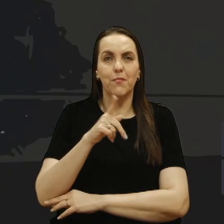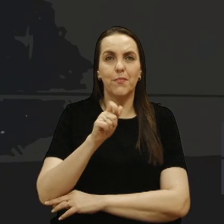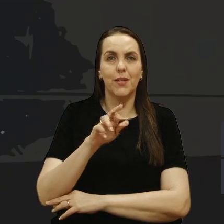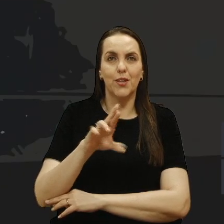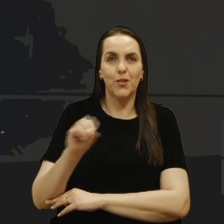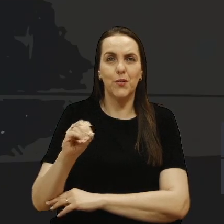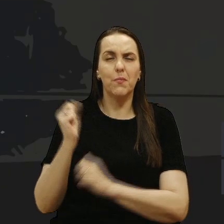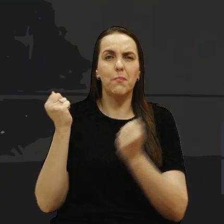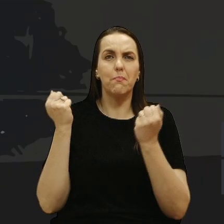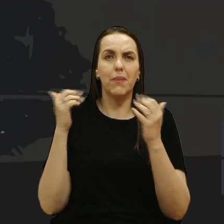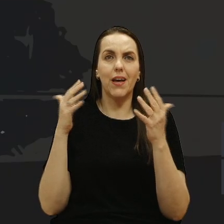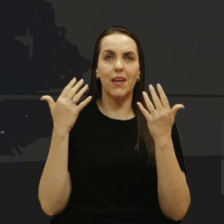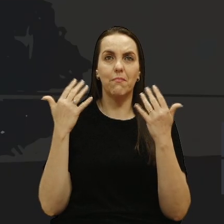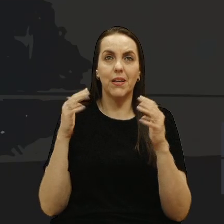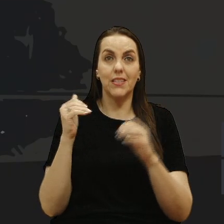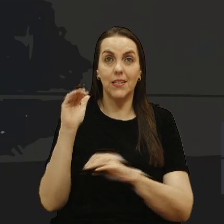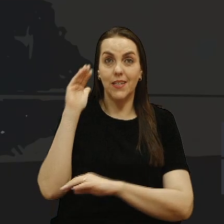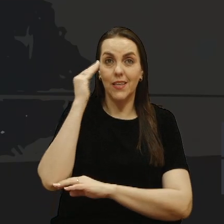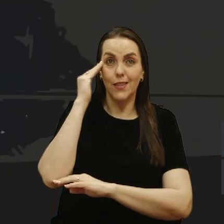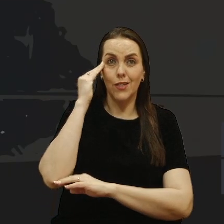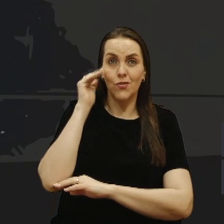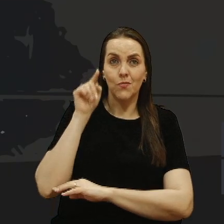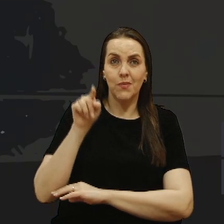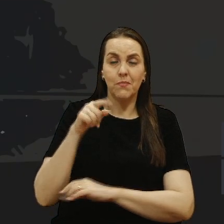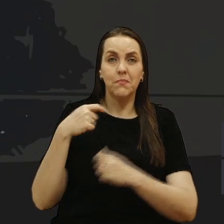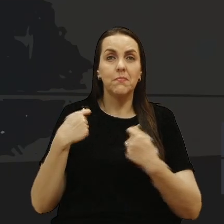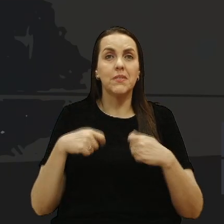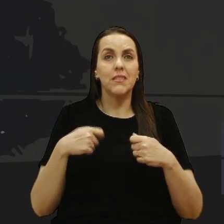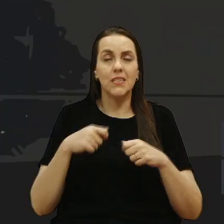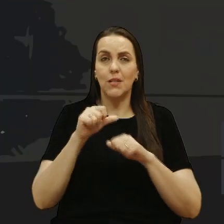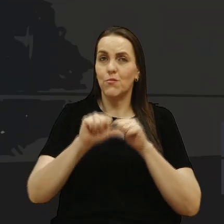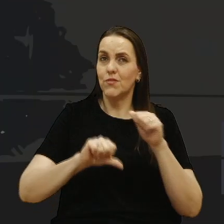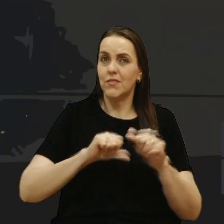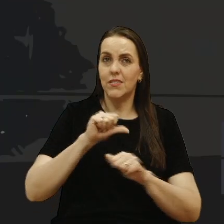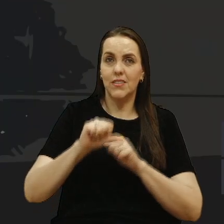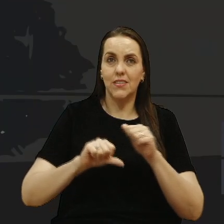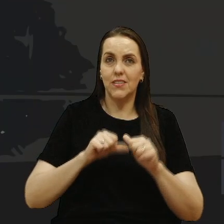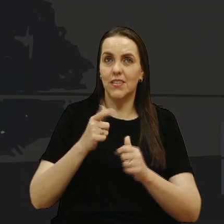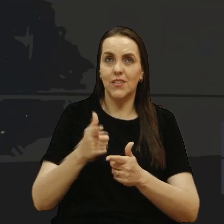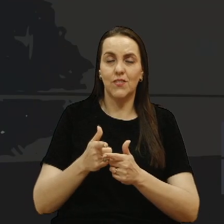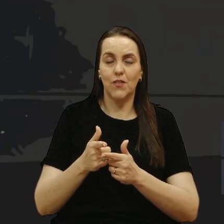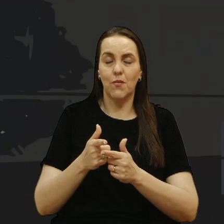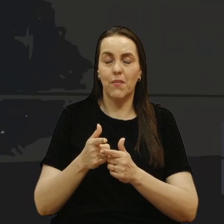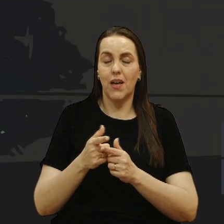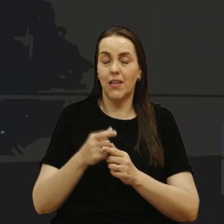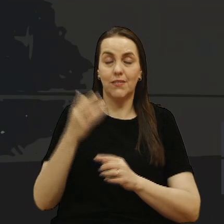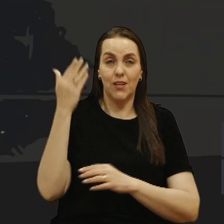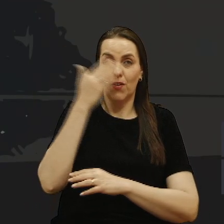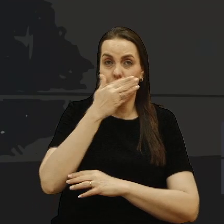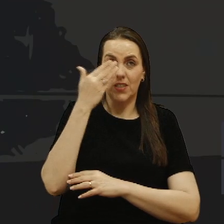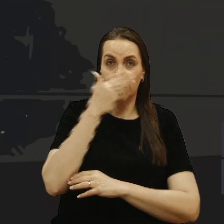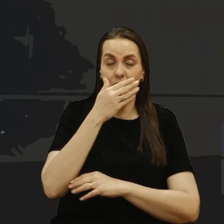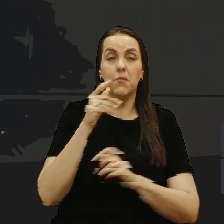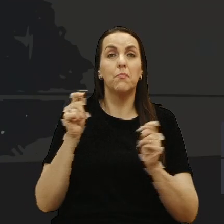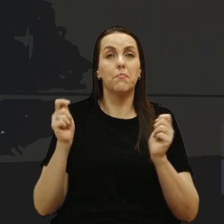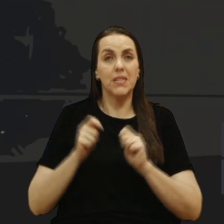tem absoluto entendimento de que é preciso transformar o invisível em algo